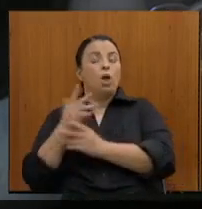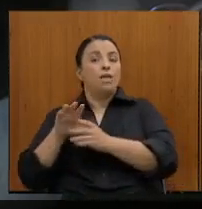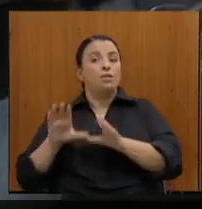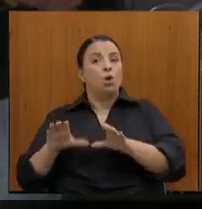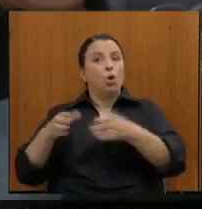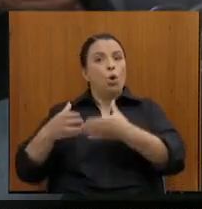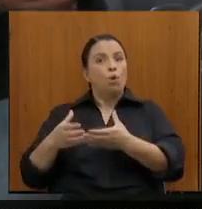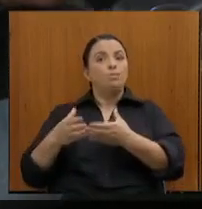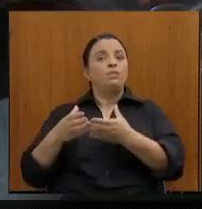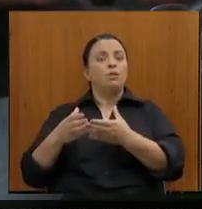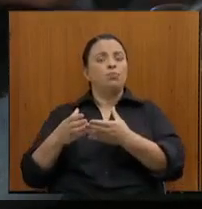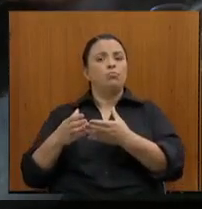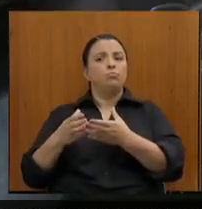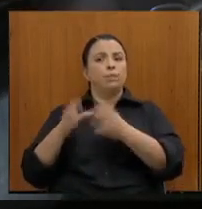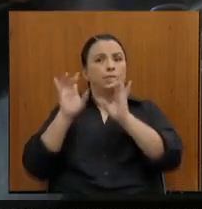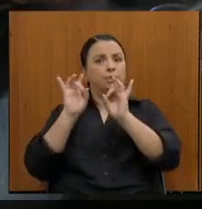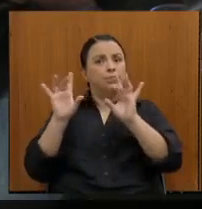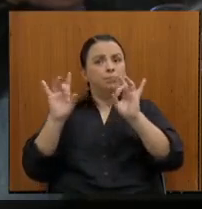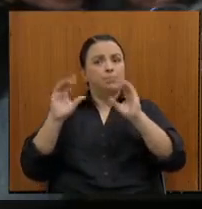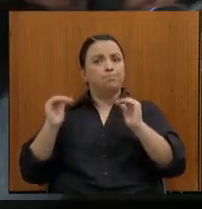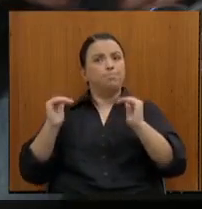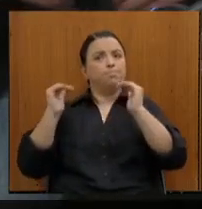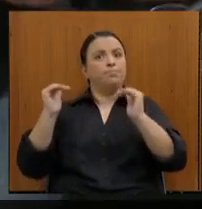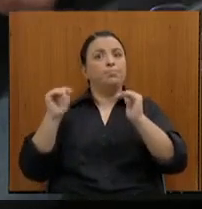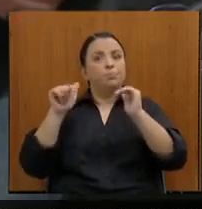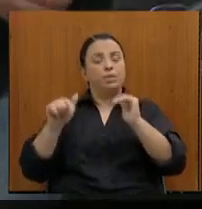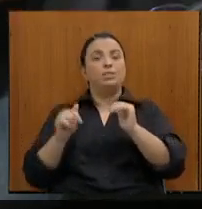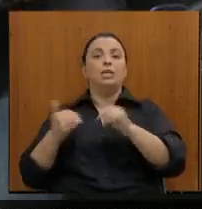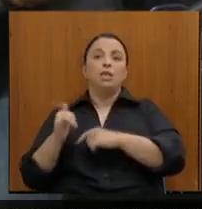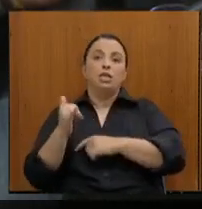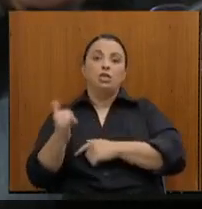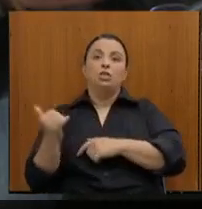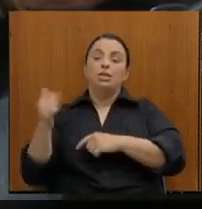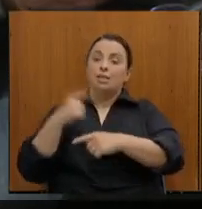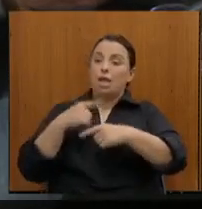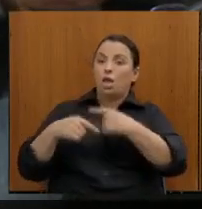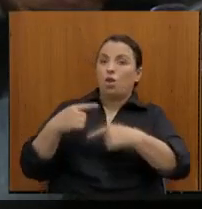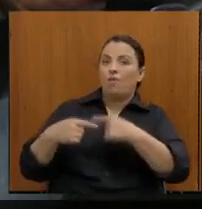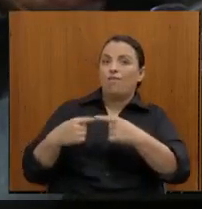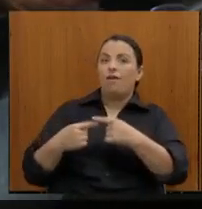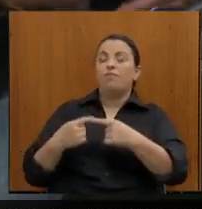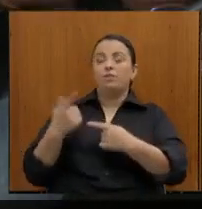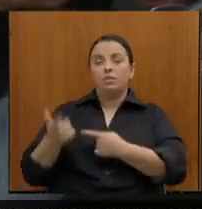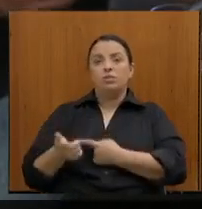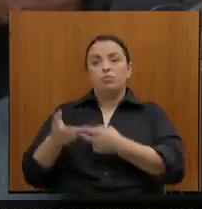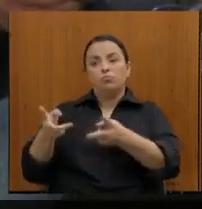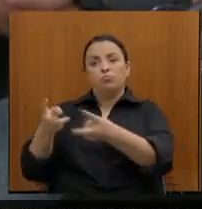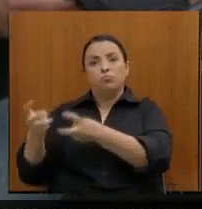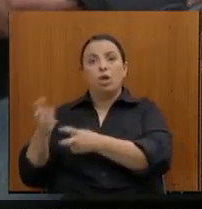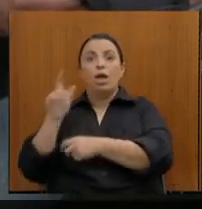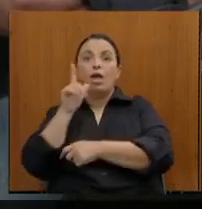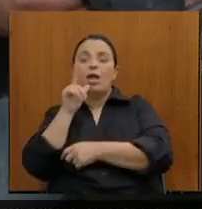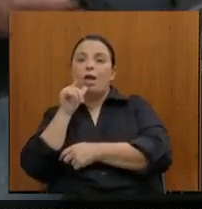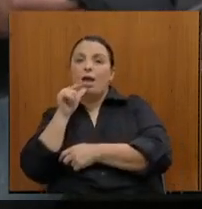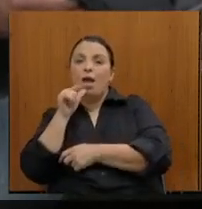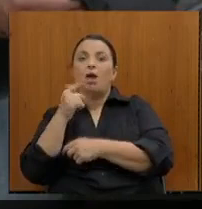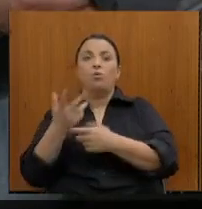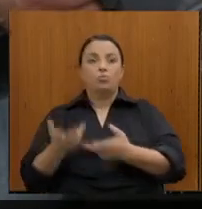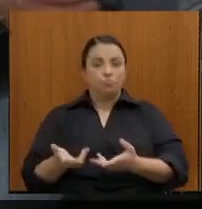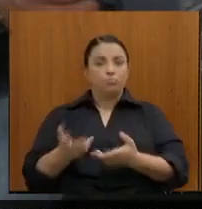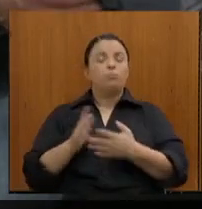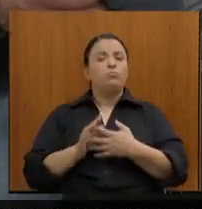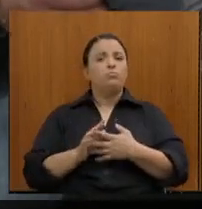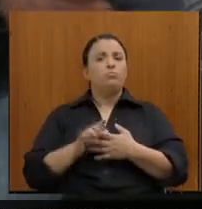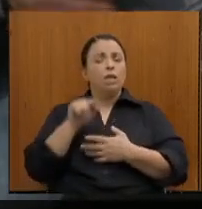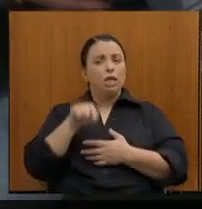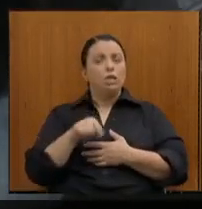das energias renováveis e dos recursos hídricos o trabalho a comissão tem sido a essencial para